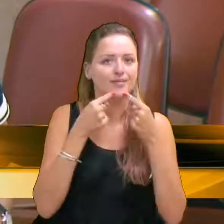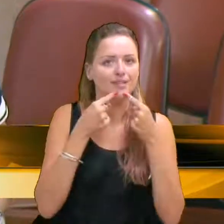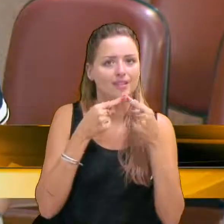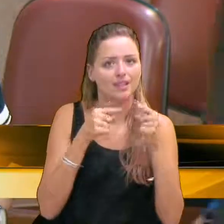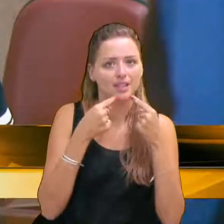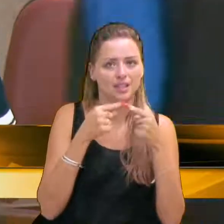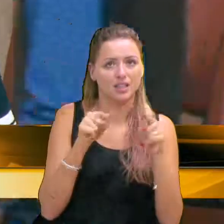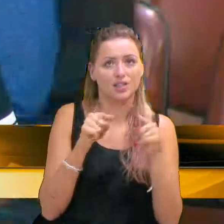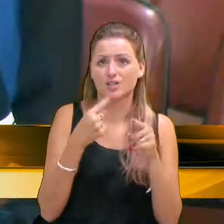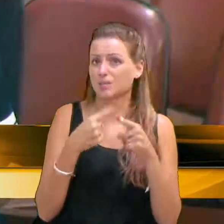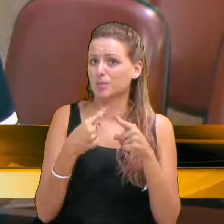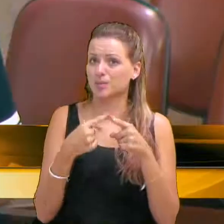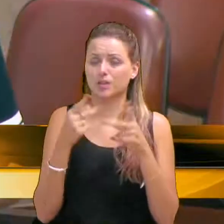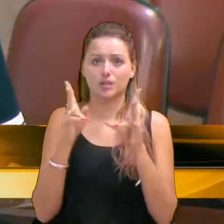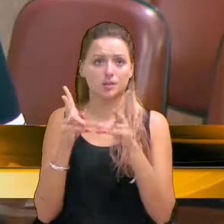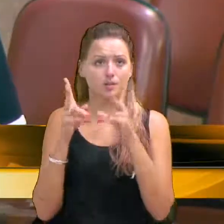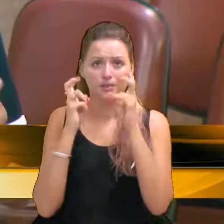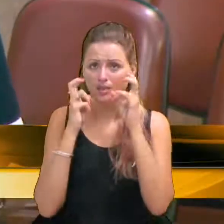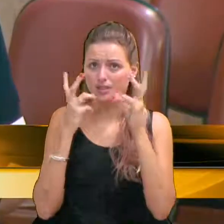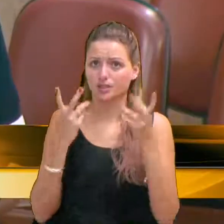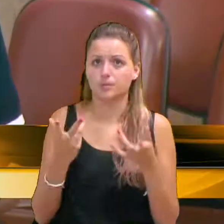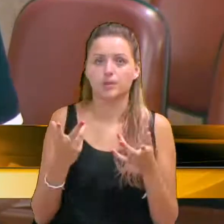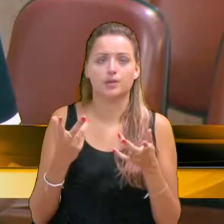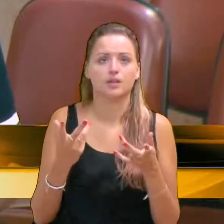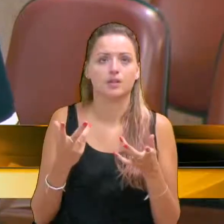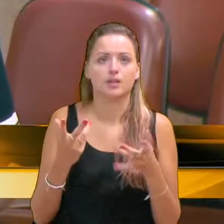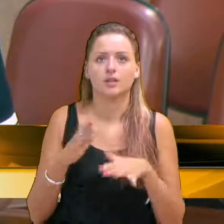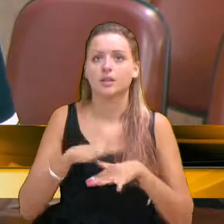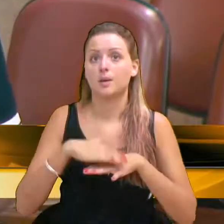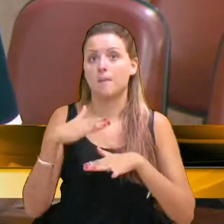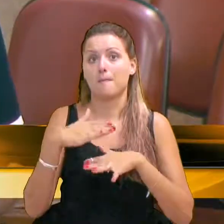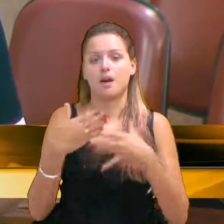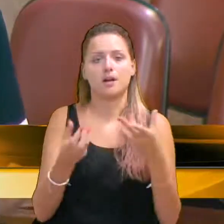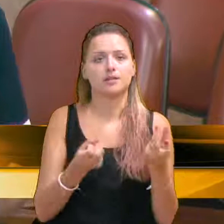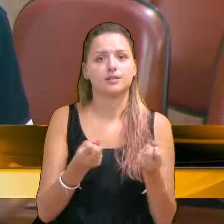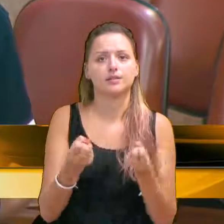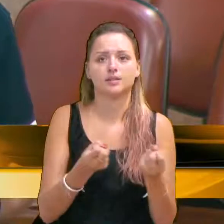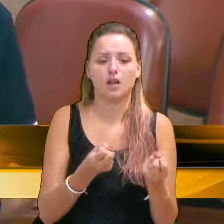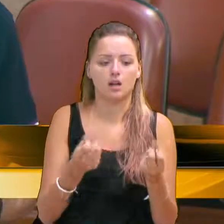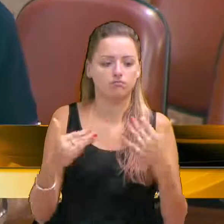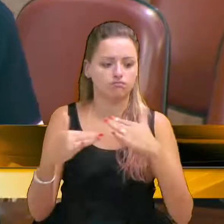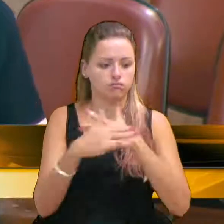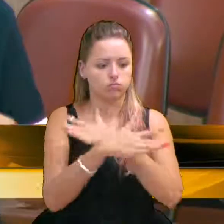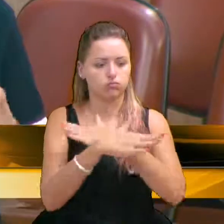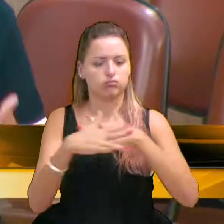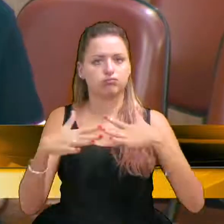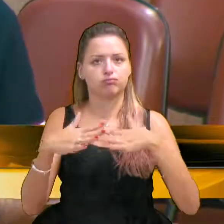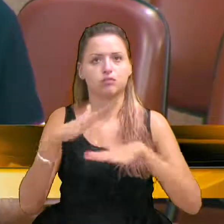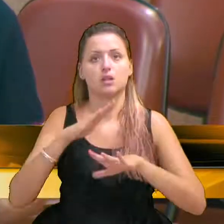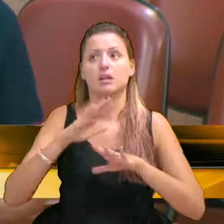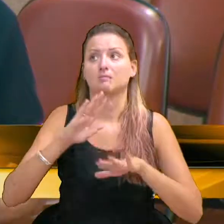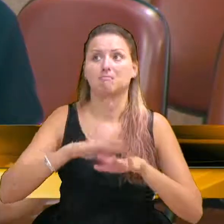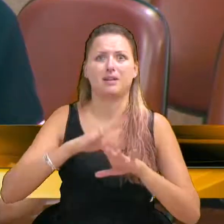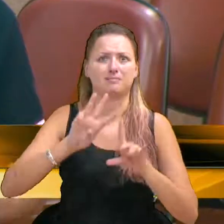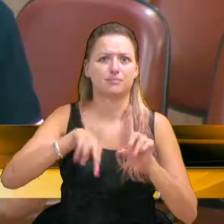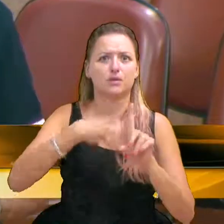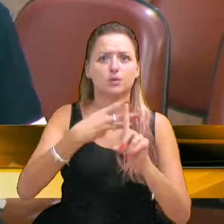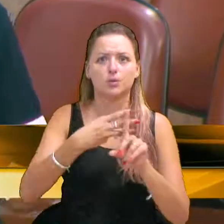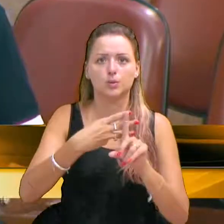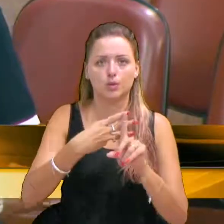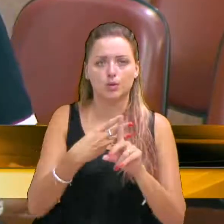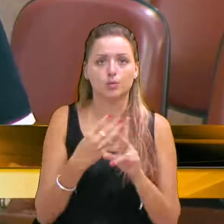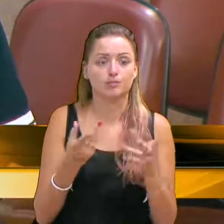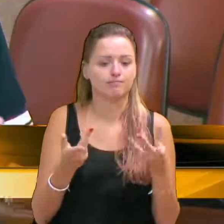porque percebíamos o aumento da frota nos últimos 20 anos, que mais do que triplicou,